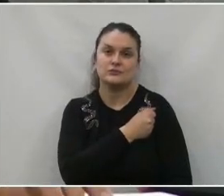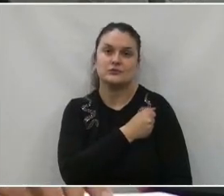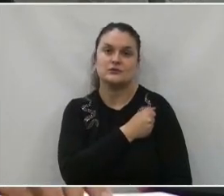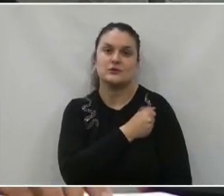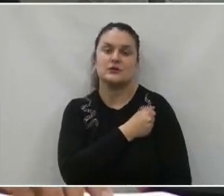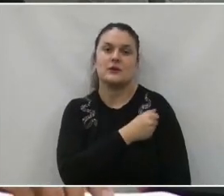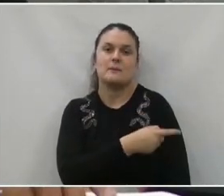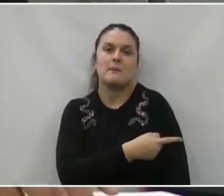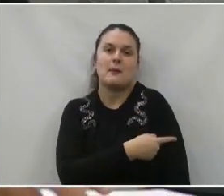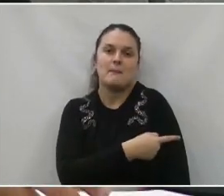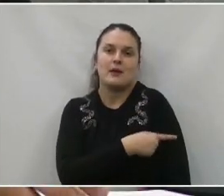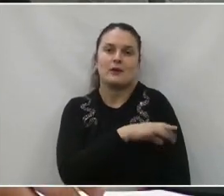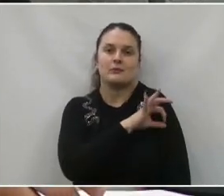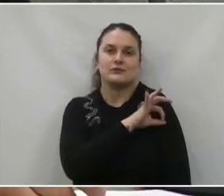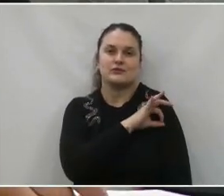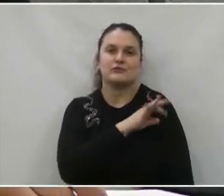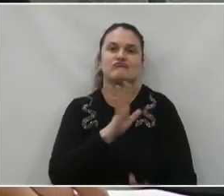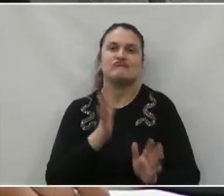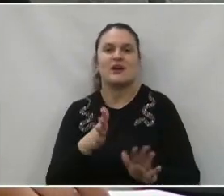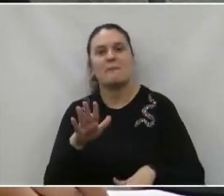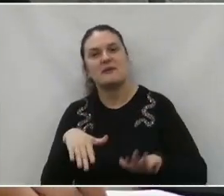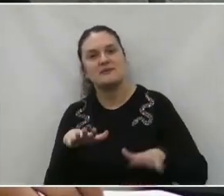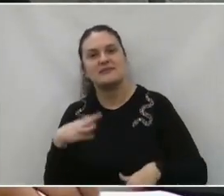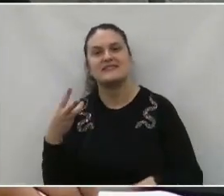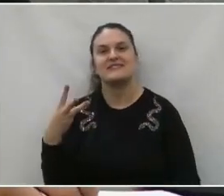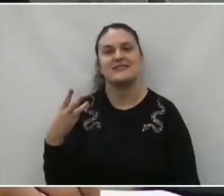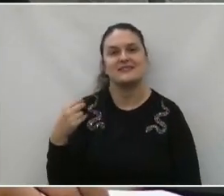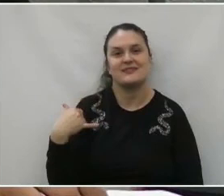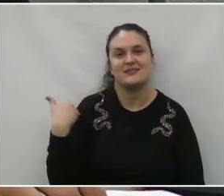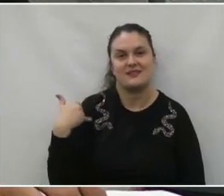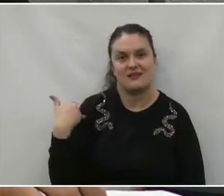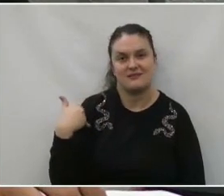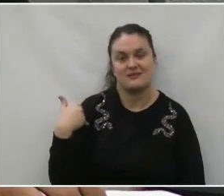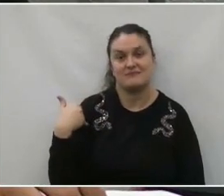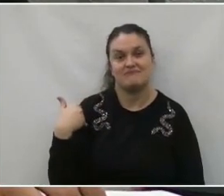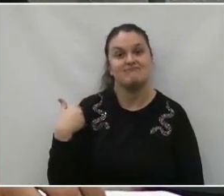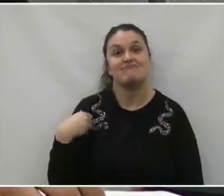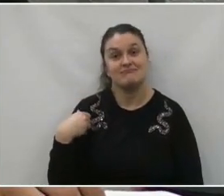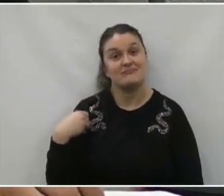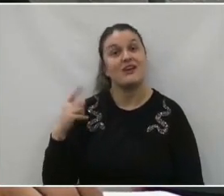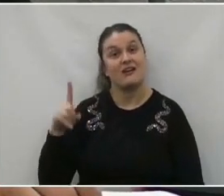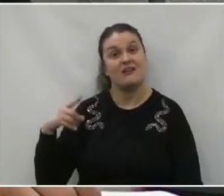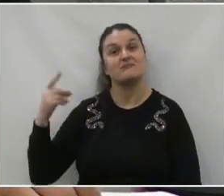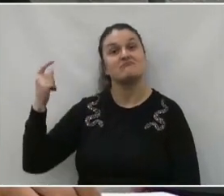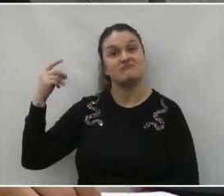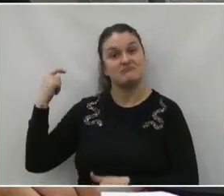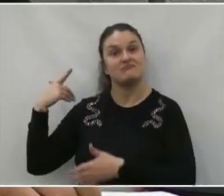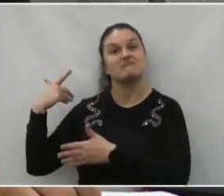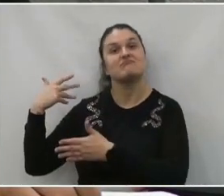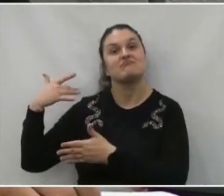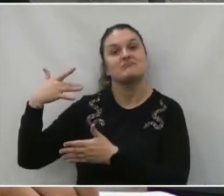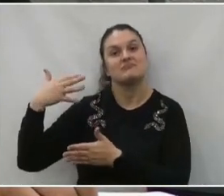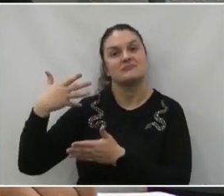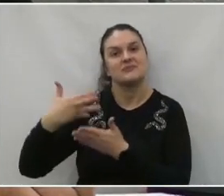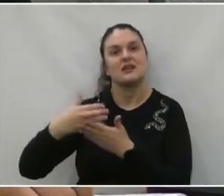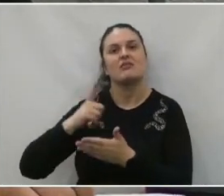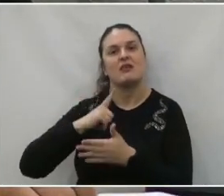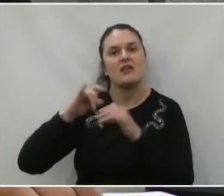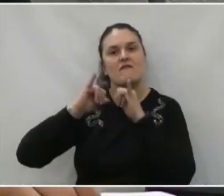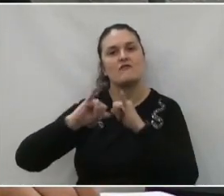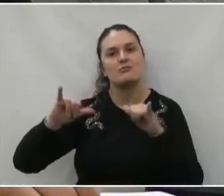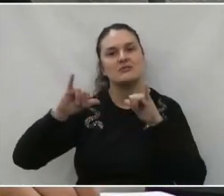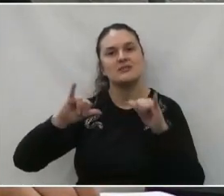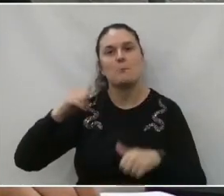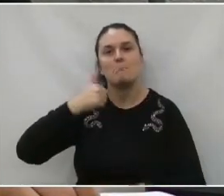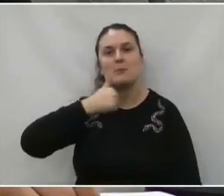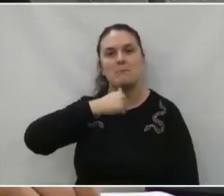primeiros policiais, hoje estão com 30 anos de idade. Então, é uma geração. Nós já temos informações de pais